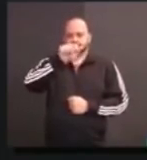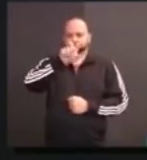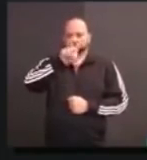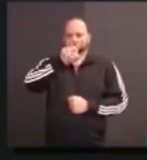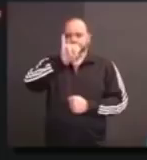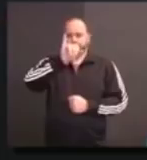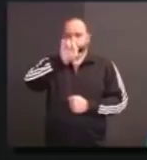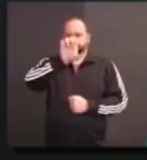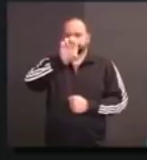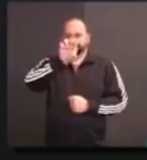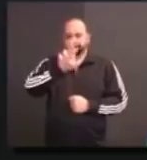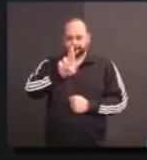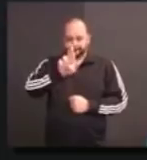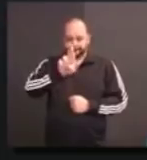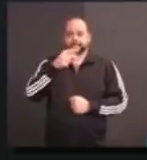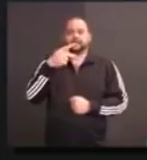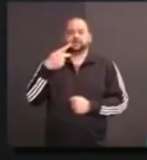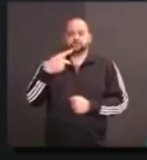e sua obra,